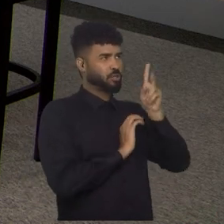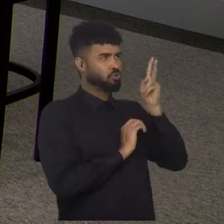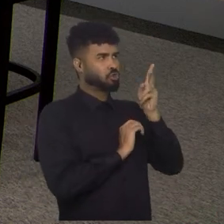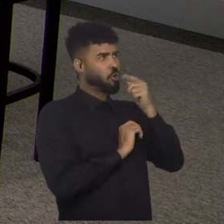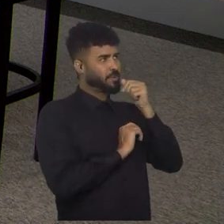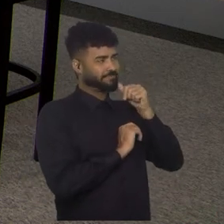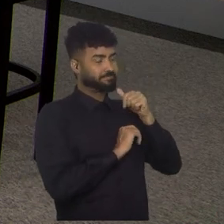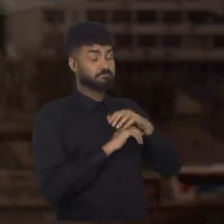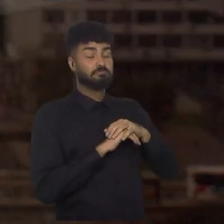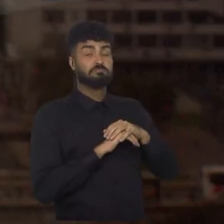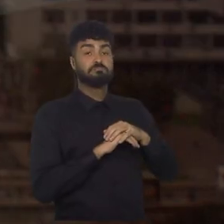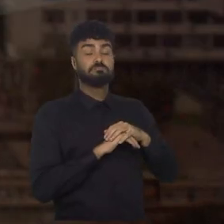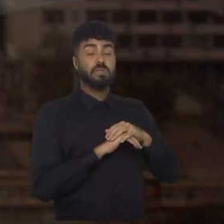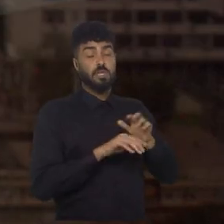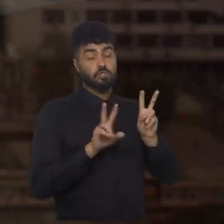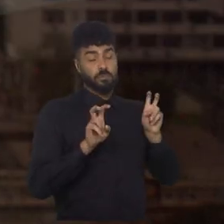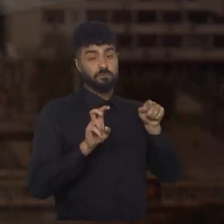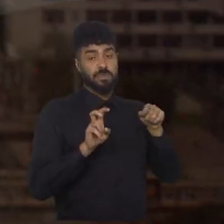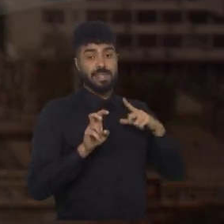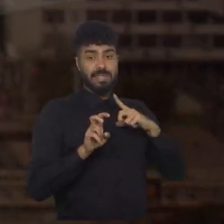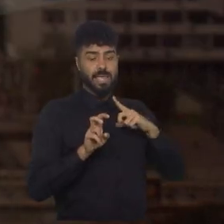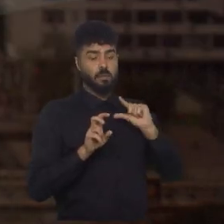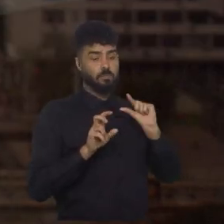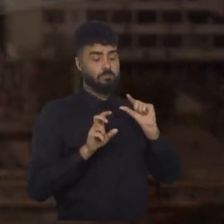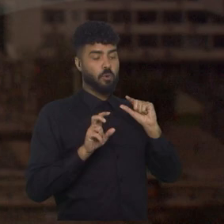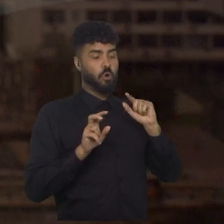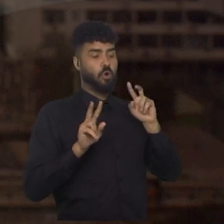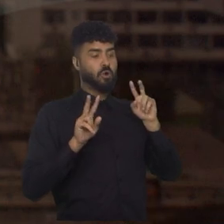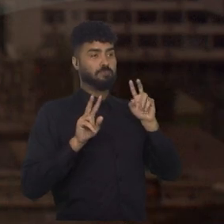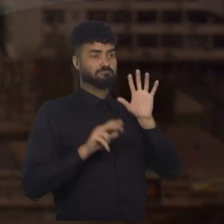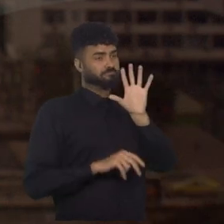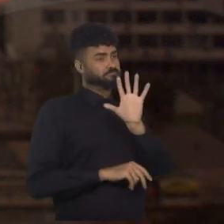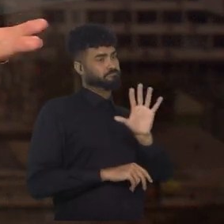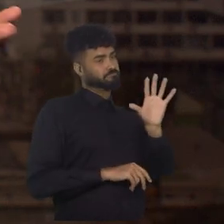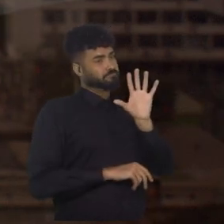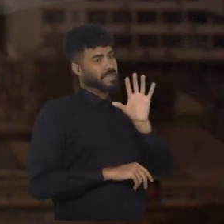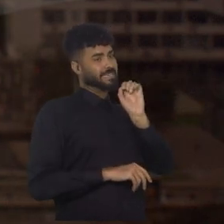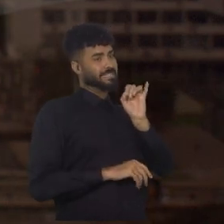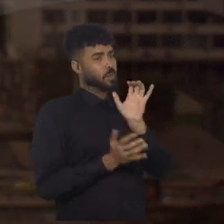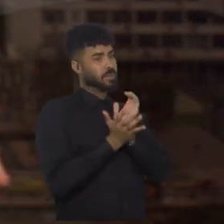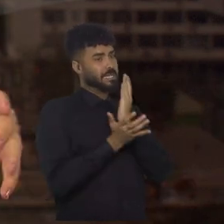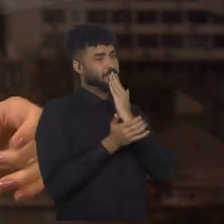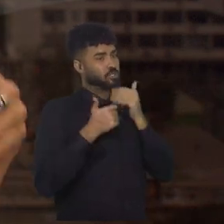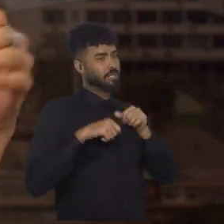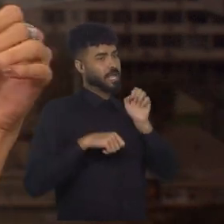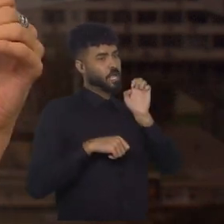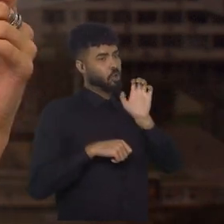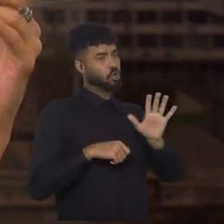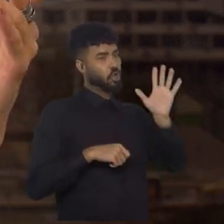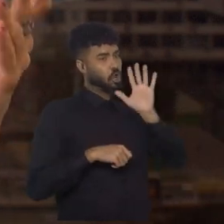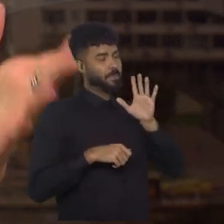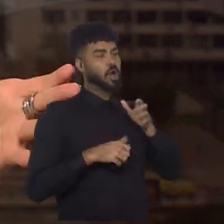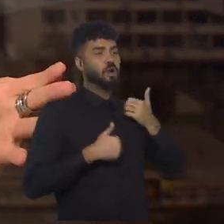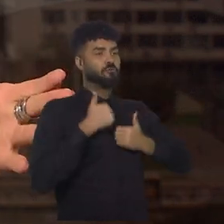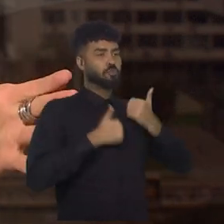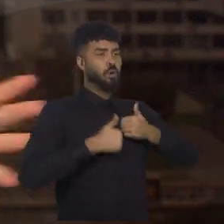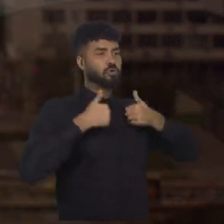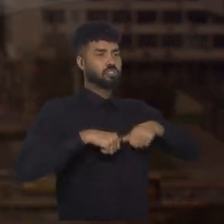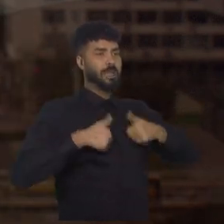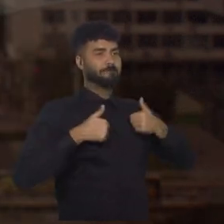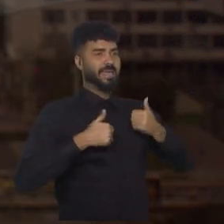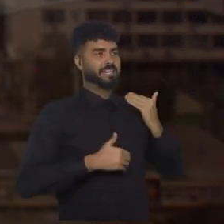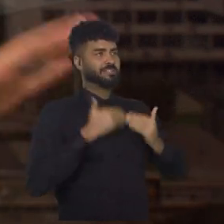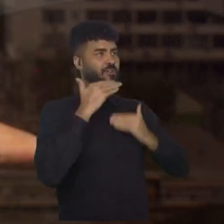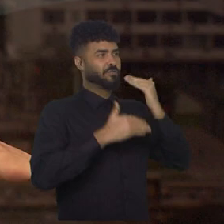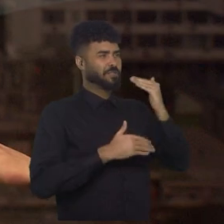também, a gente tem uma visão... de que, estando na Europa, o futebol está muito bem desenvolvido. E